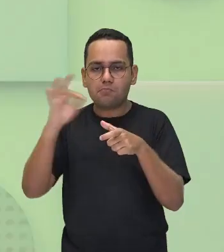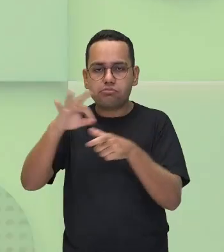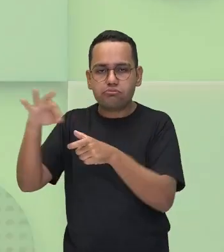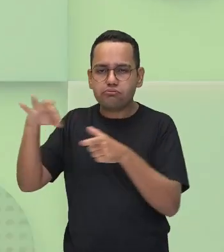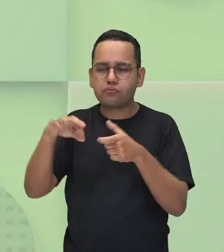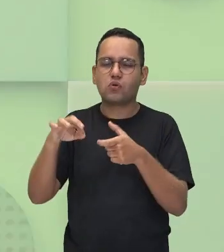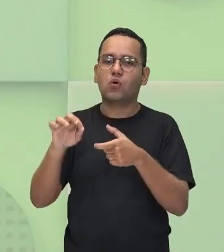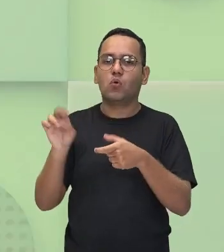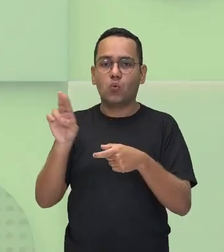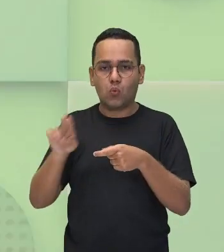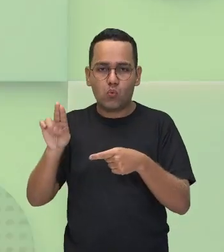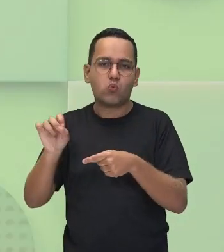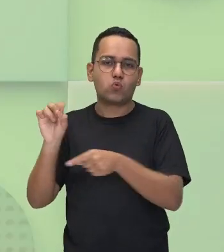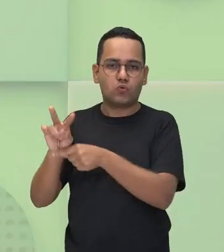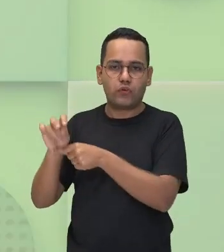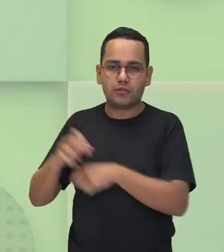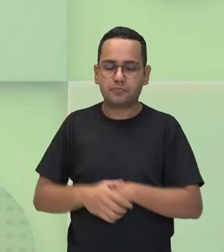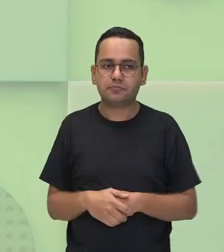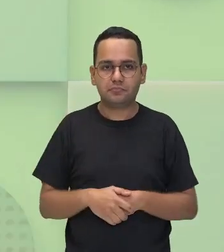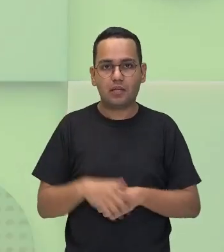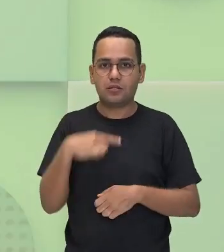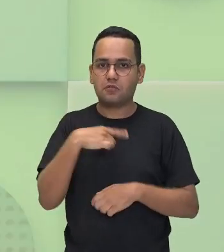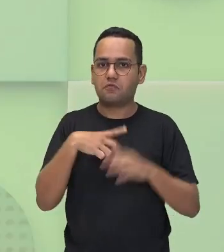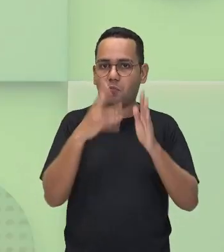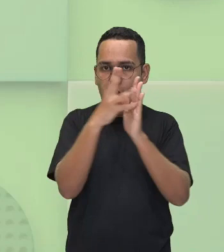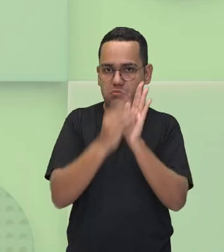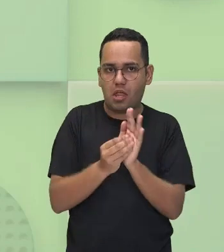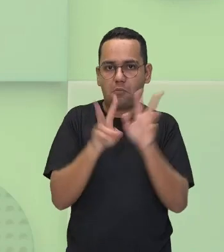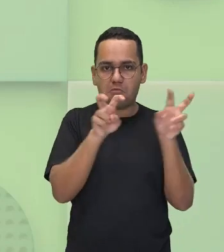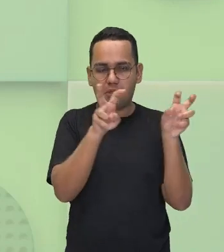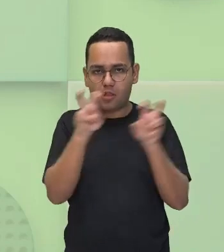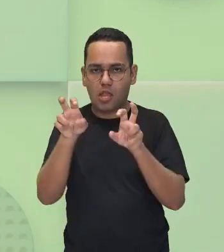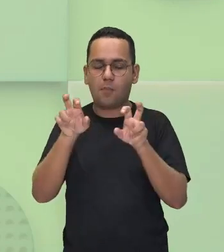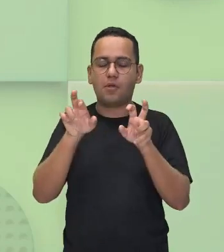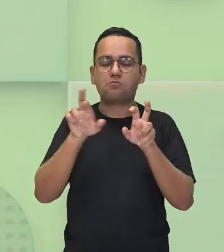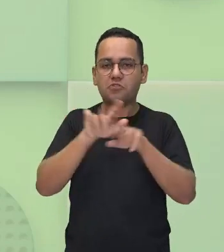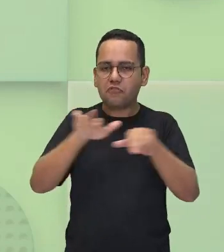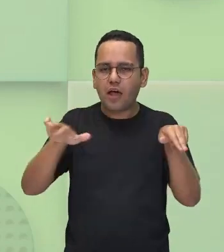nós tivemos aí muitos assuntos relacionados à poluição